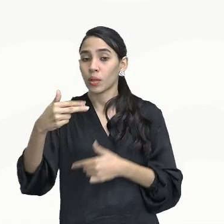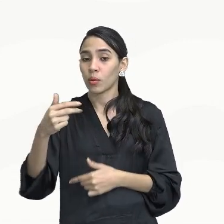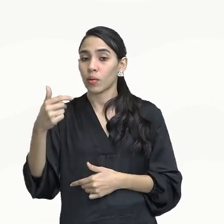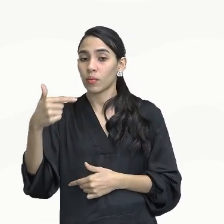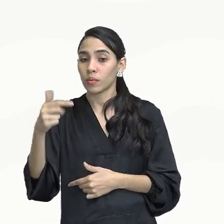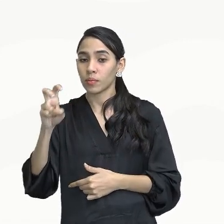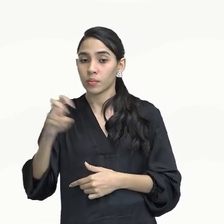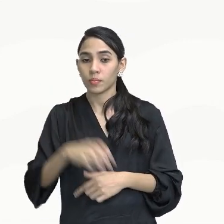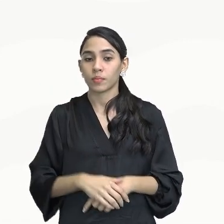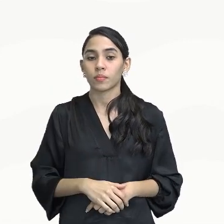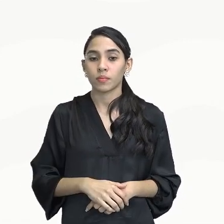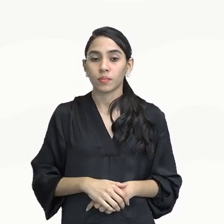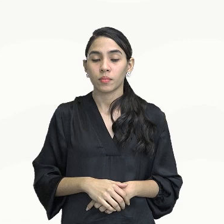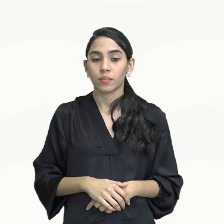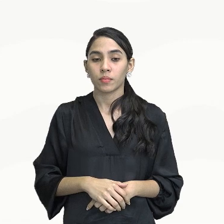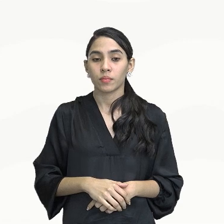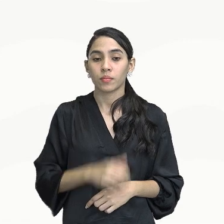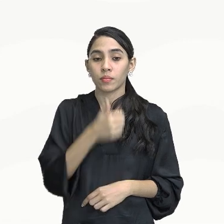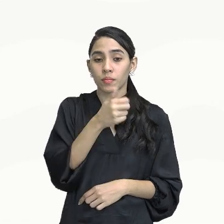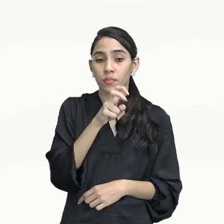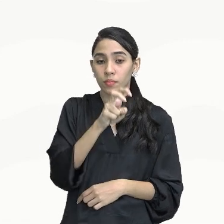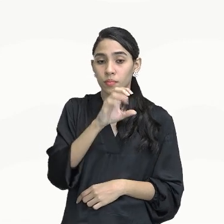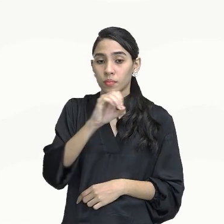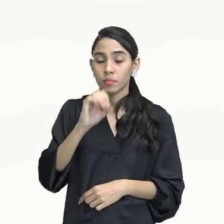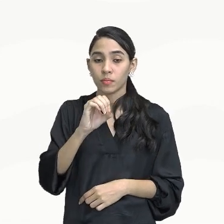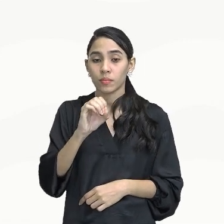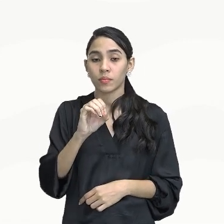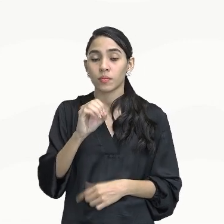25. E 15.000 dividido por